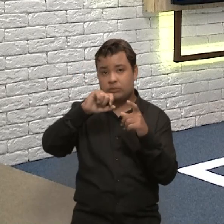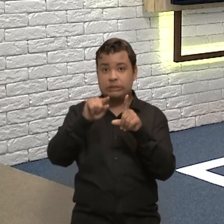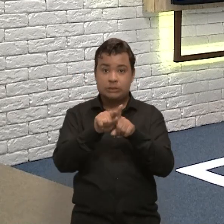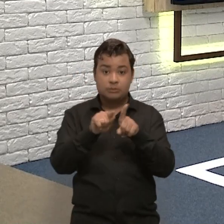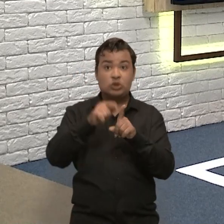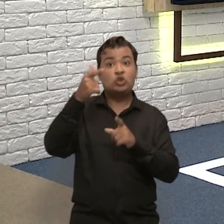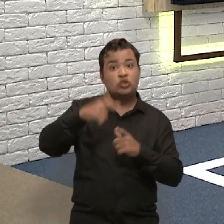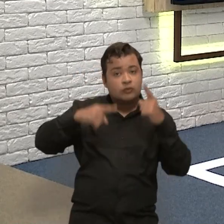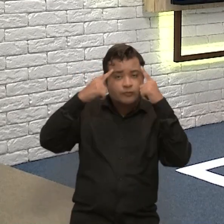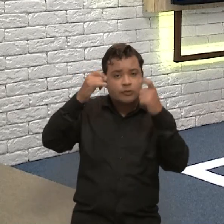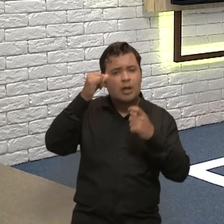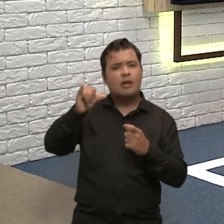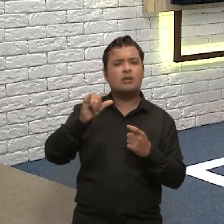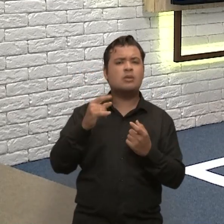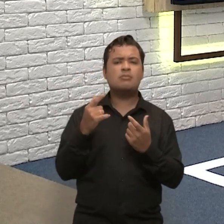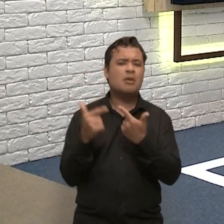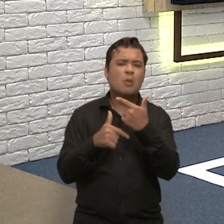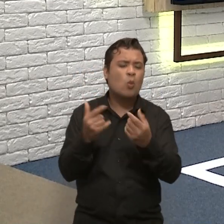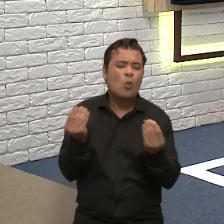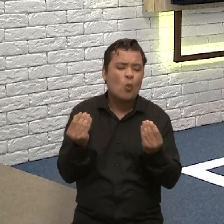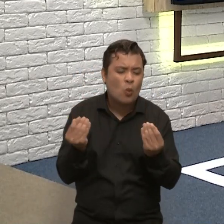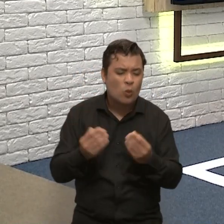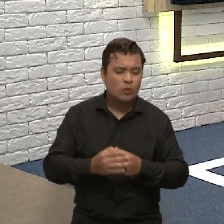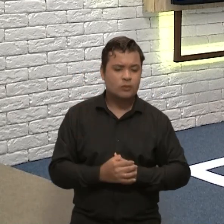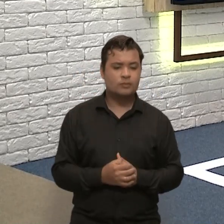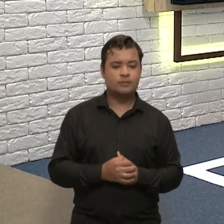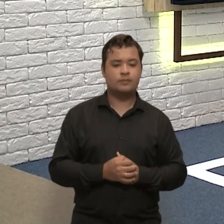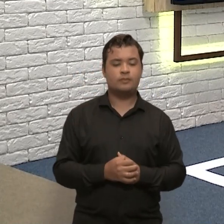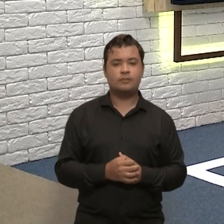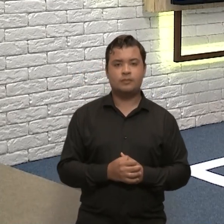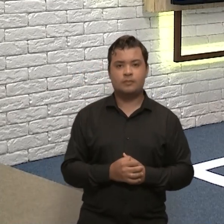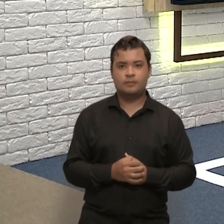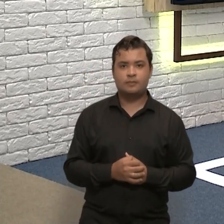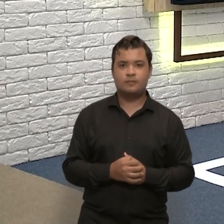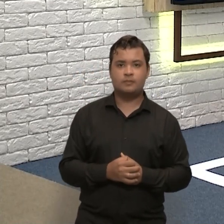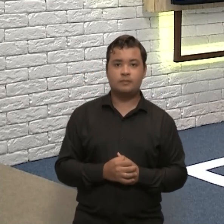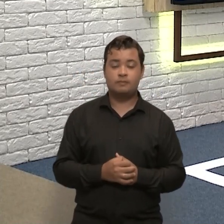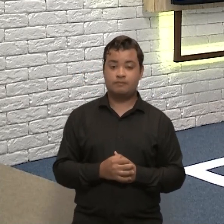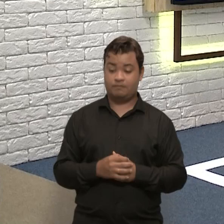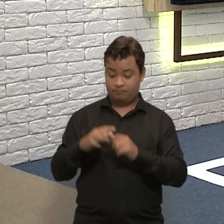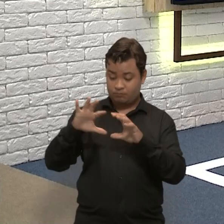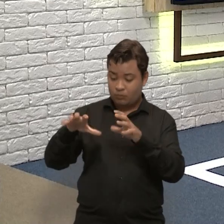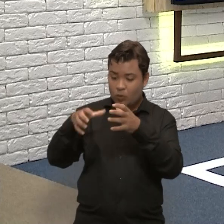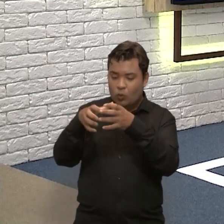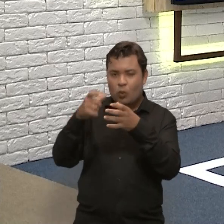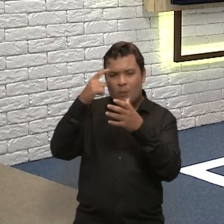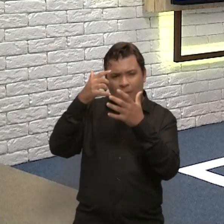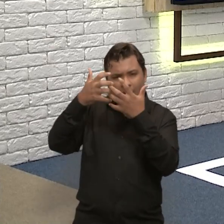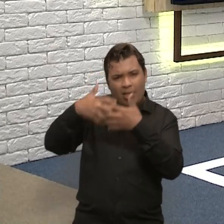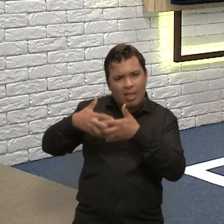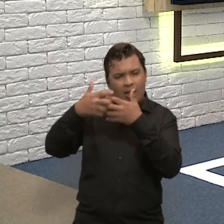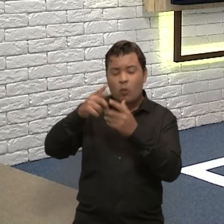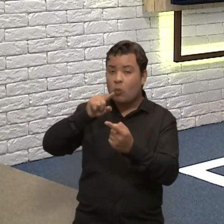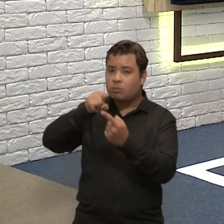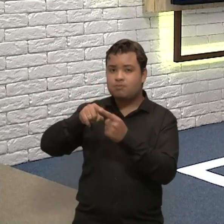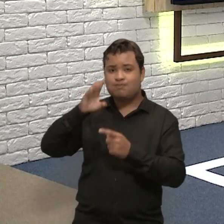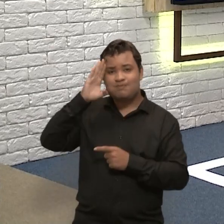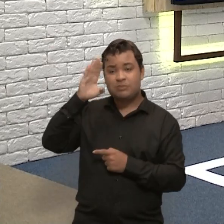praticá-la. Uhum. Camila, o maior objetivo dos grupos reflexivos é a